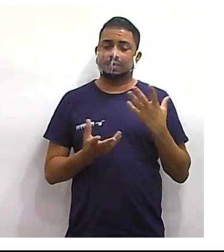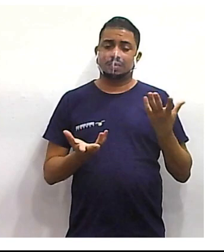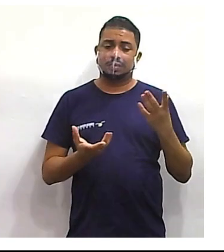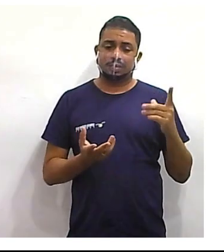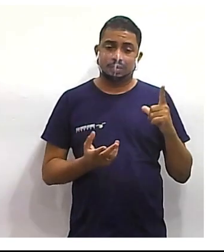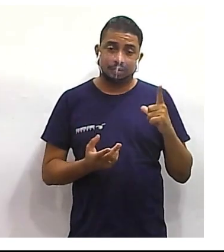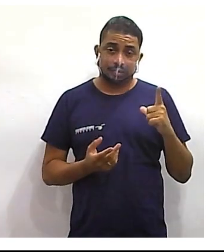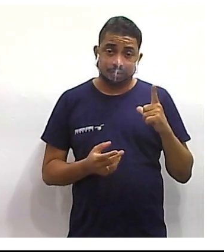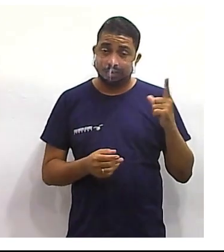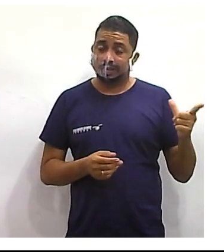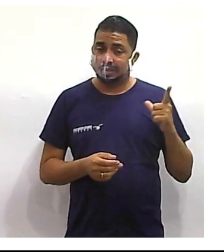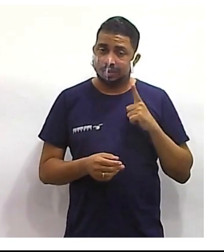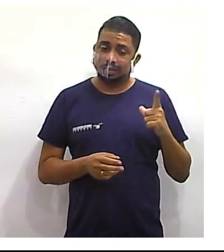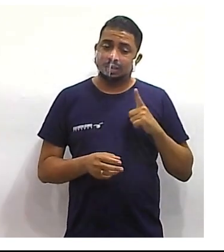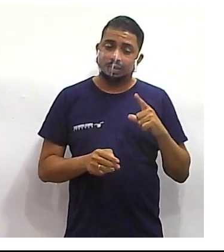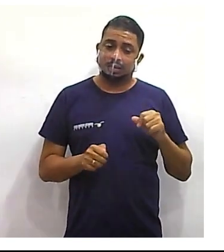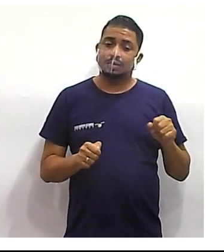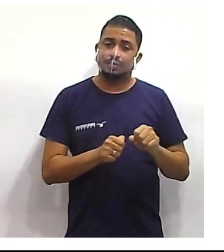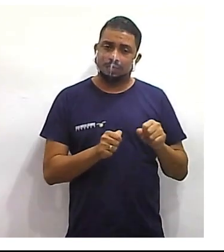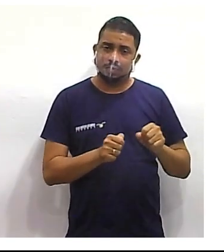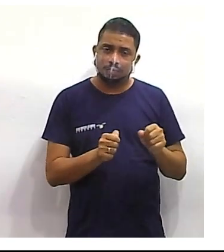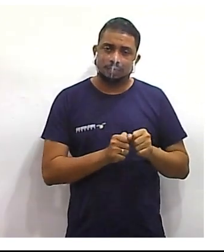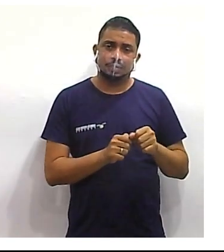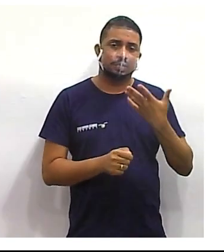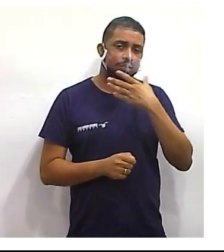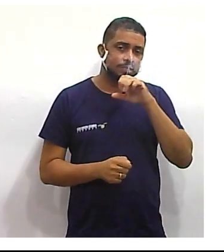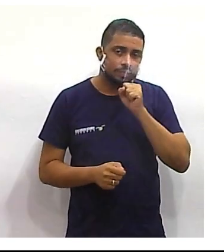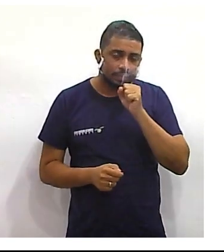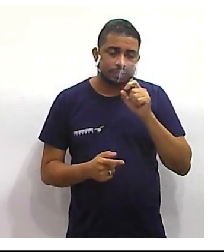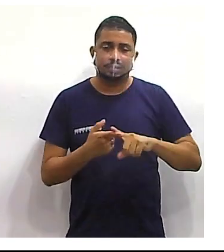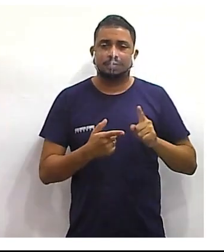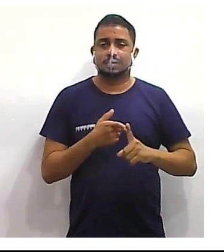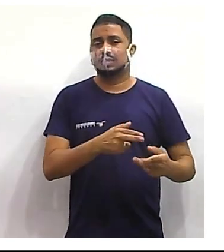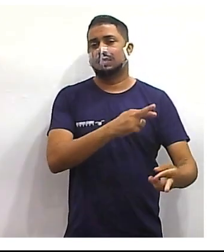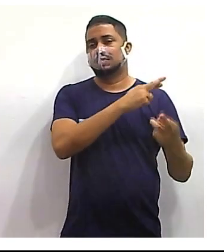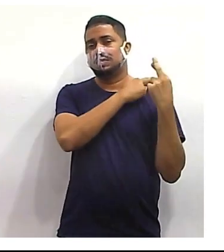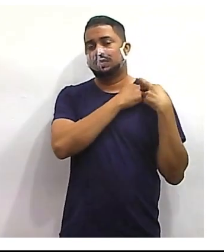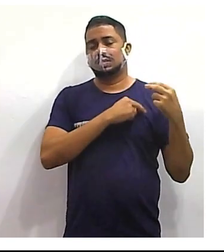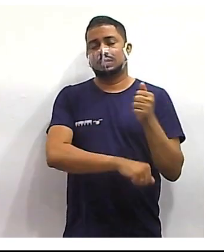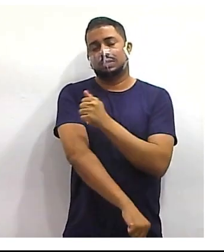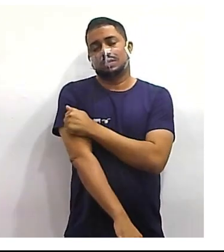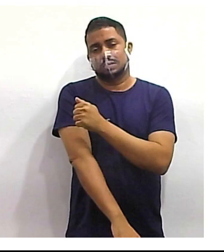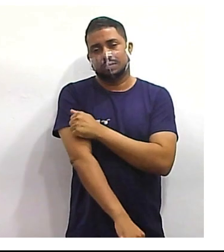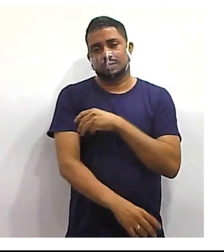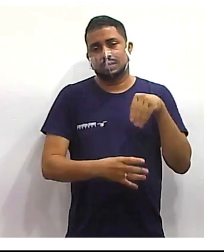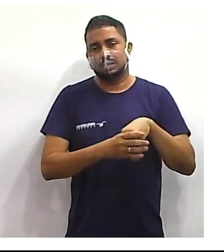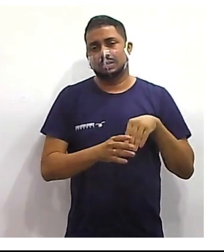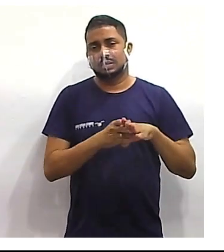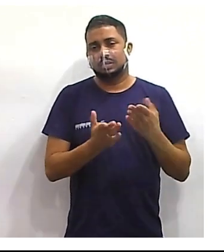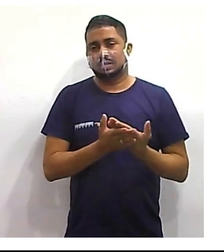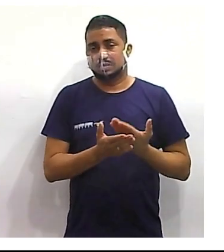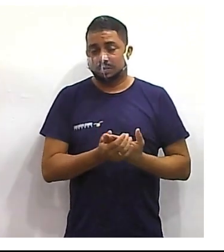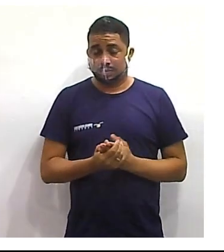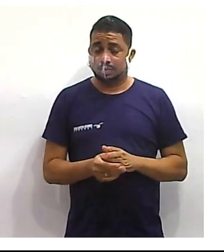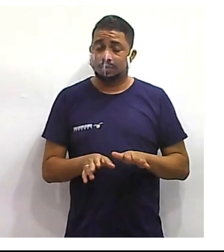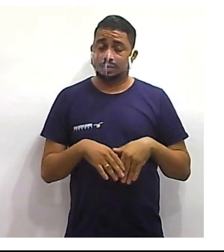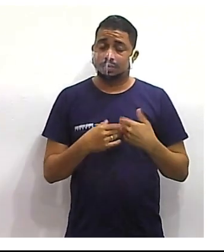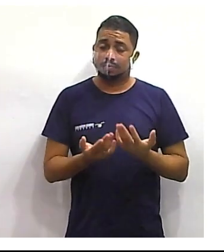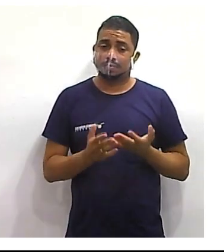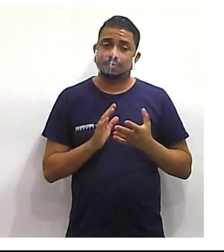e é formada, né, pelos pais e responsáveis desses estudantes que estão dentro da escola, né?